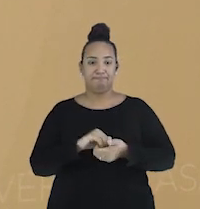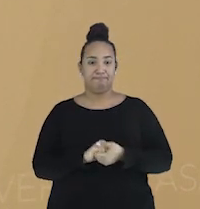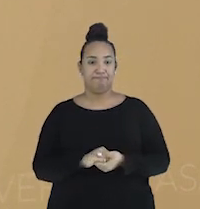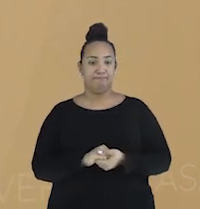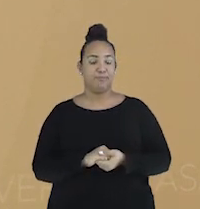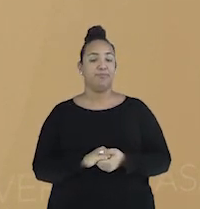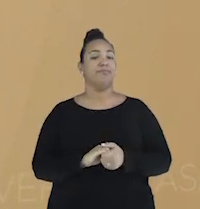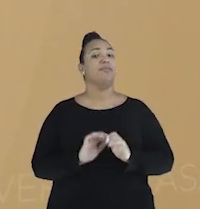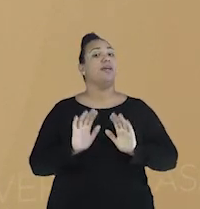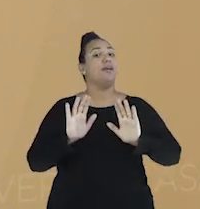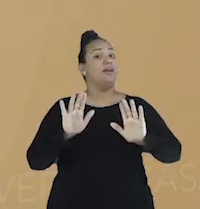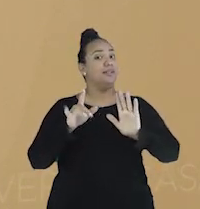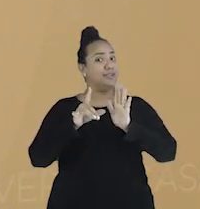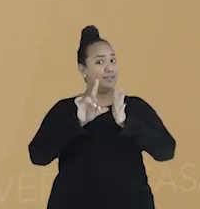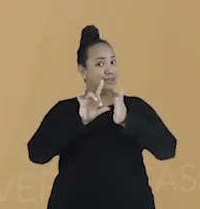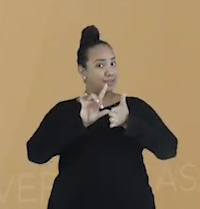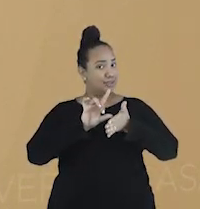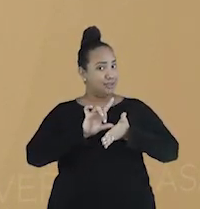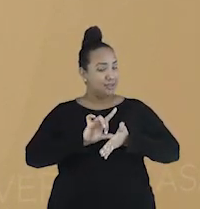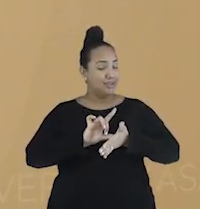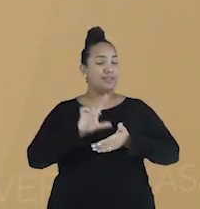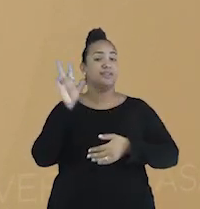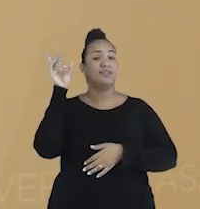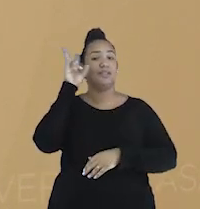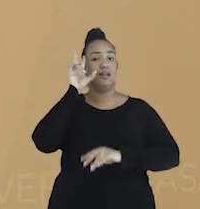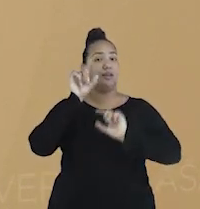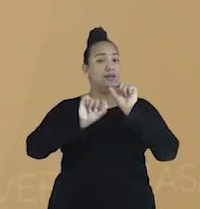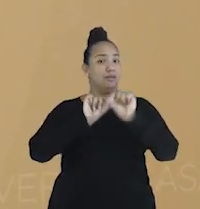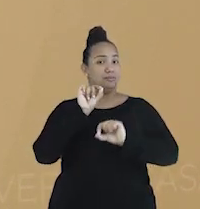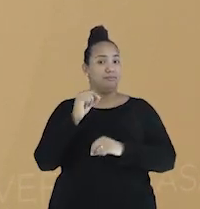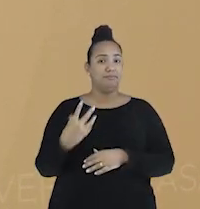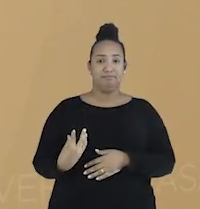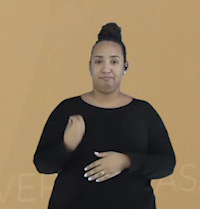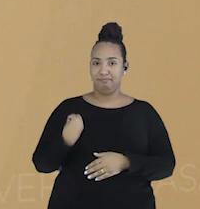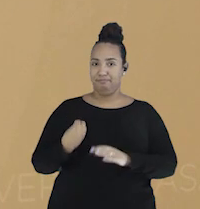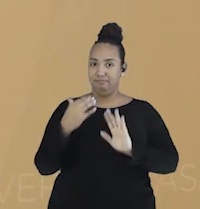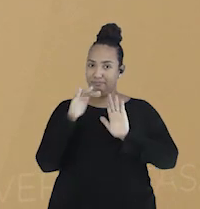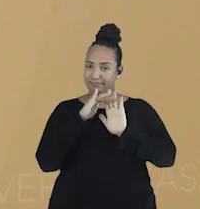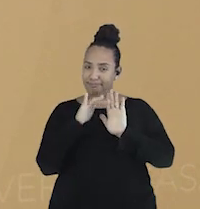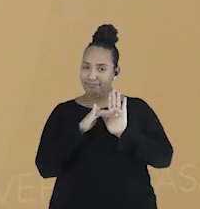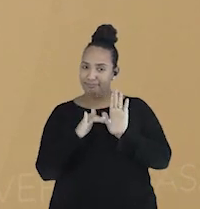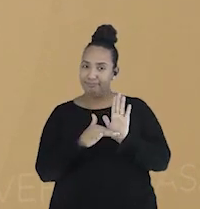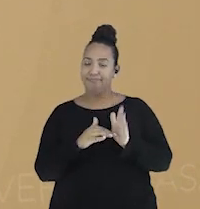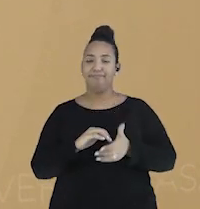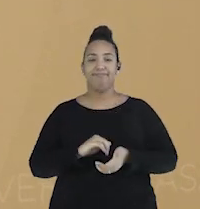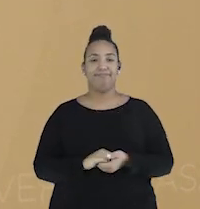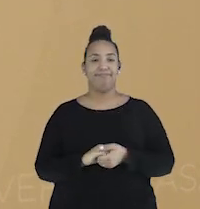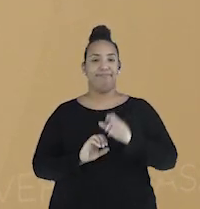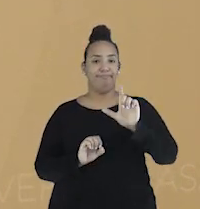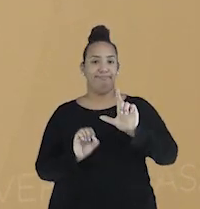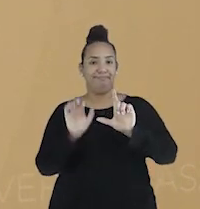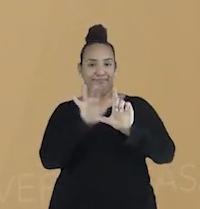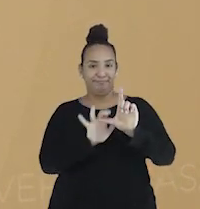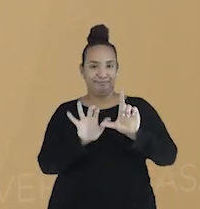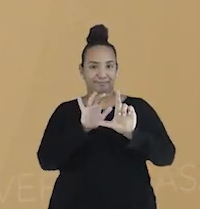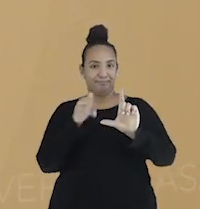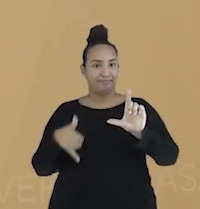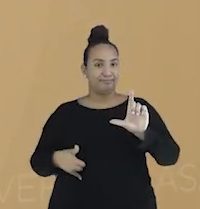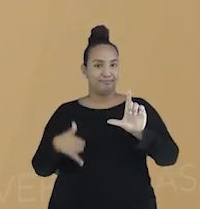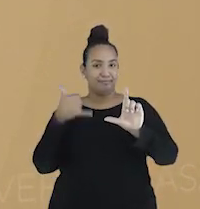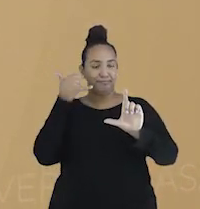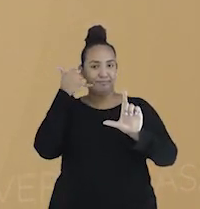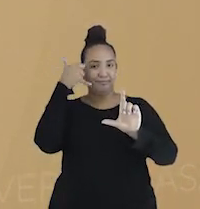aula? Antes de começar, não esqueça de registrar a sua presença. É só apontar a câmera do